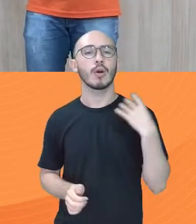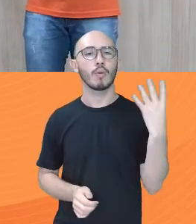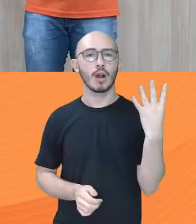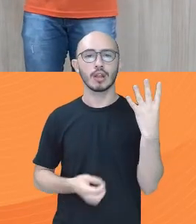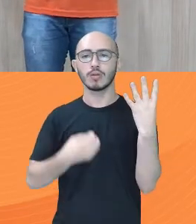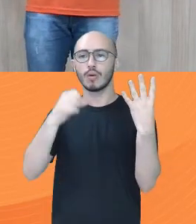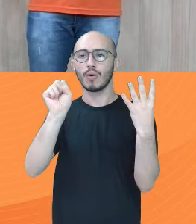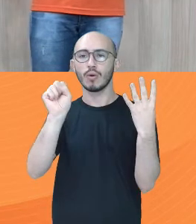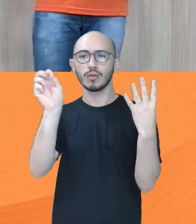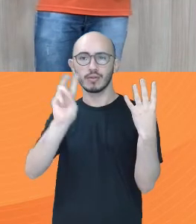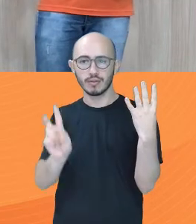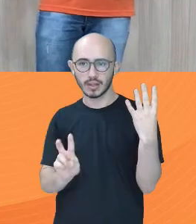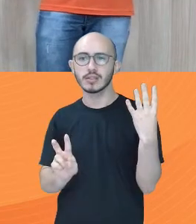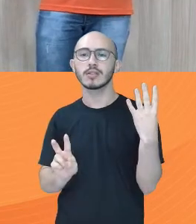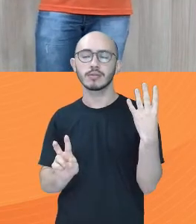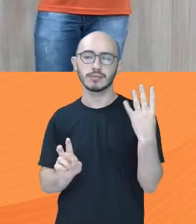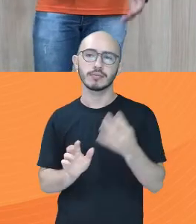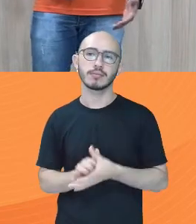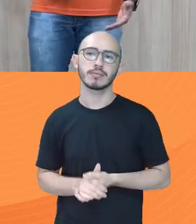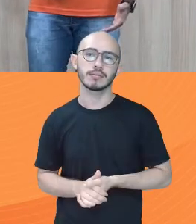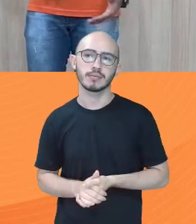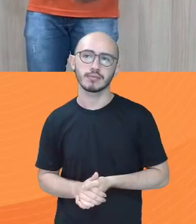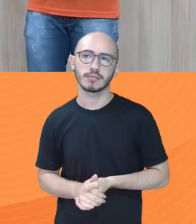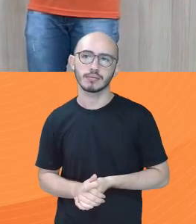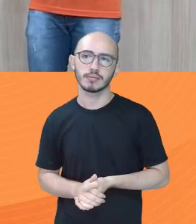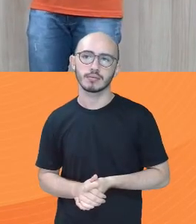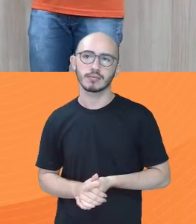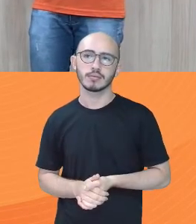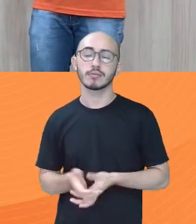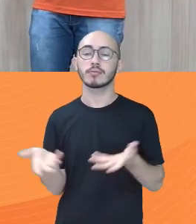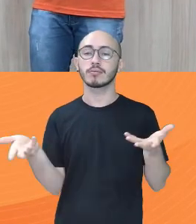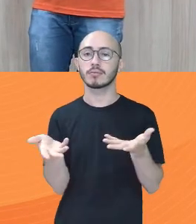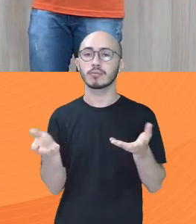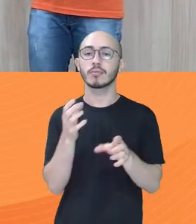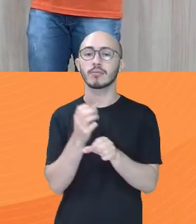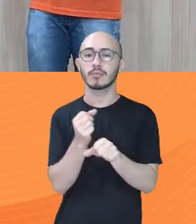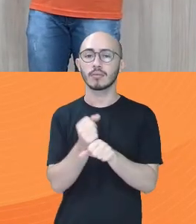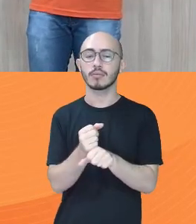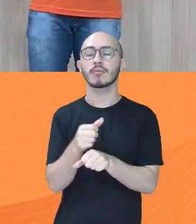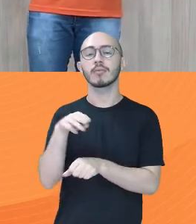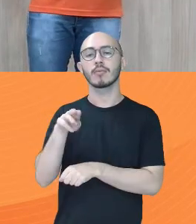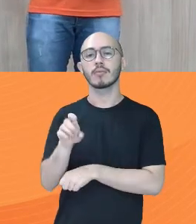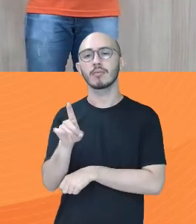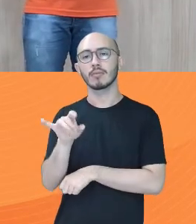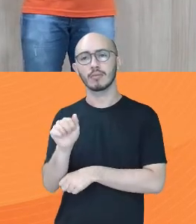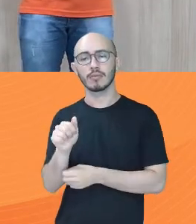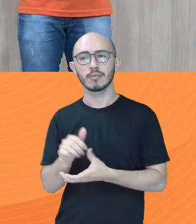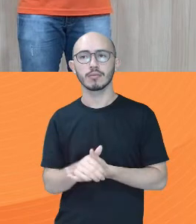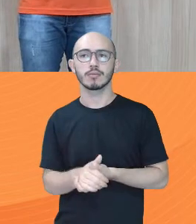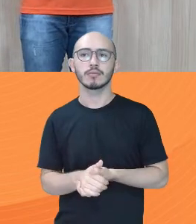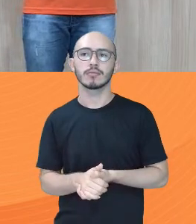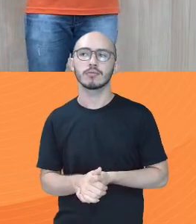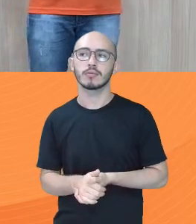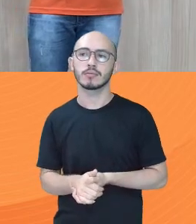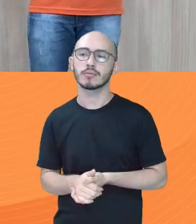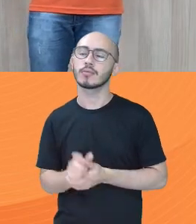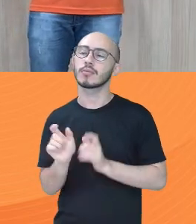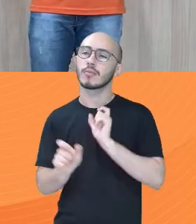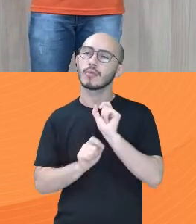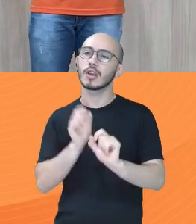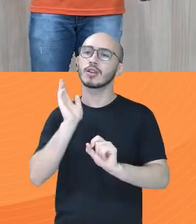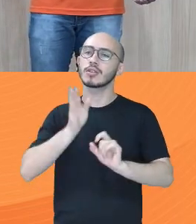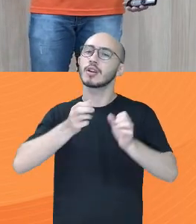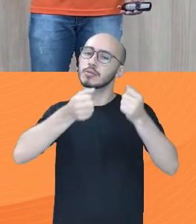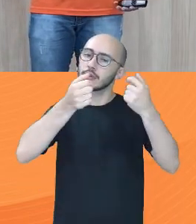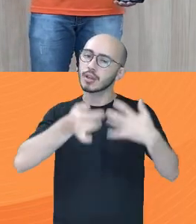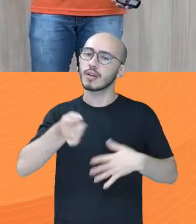8 vezes, certo? Então, vamos calcular primeiro aí a média desses valores, conforme eu expliquei a